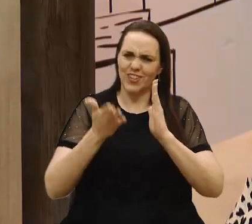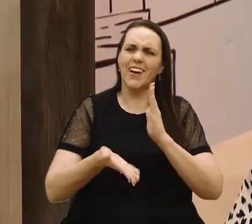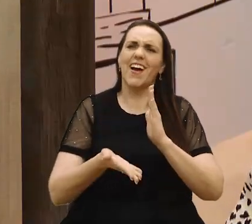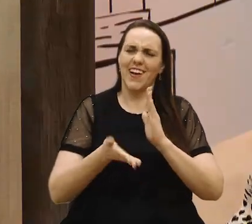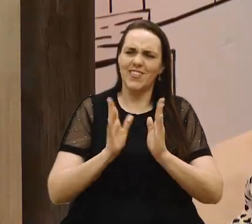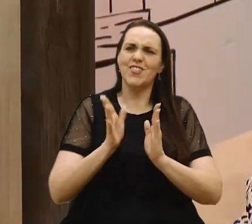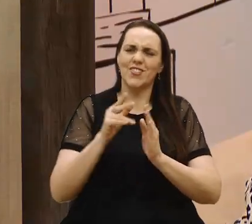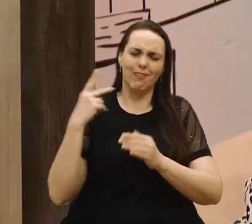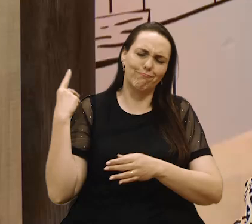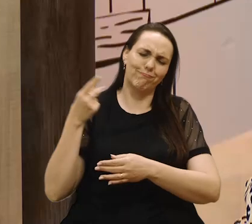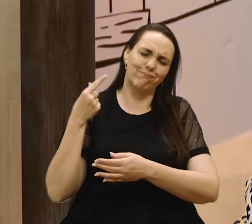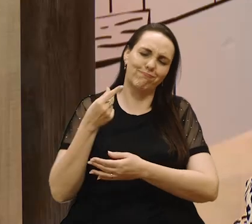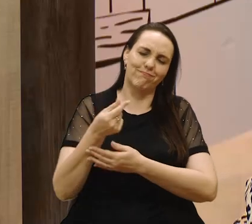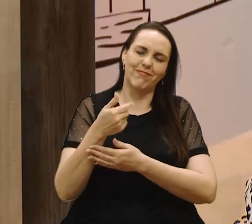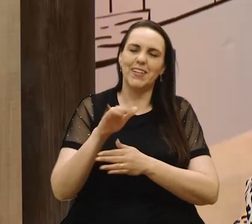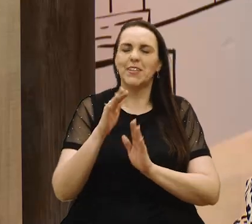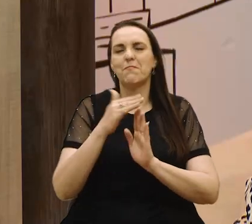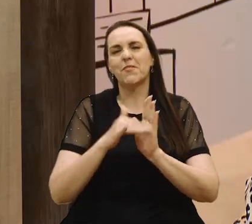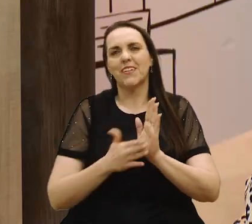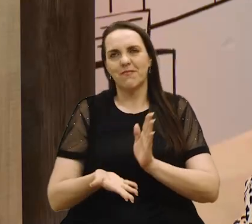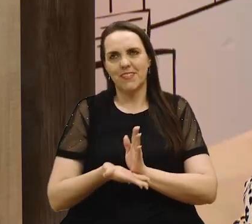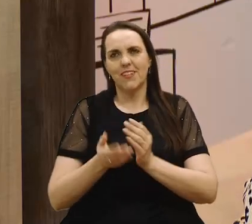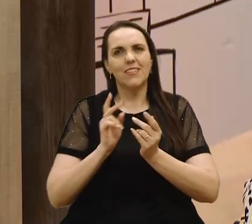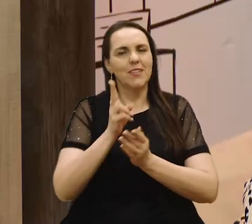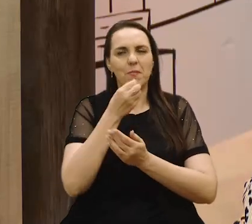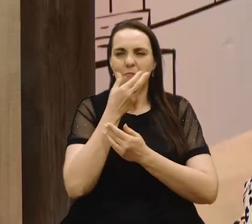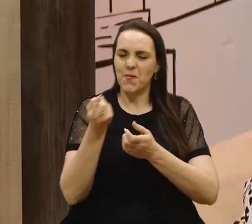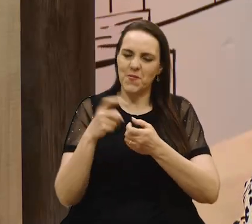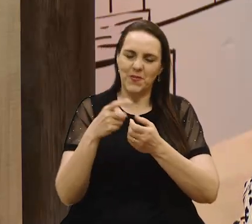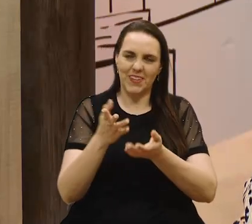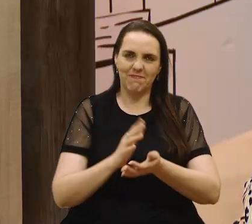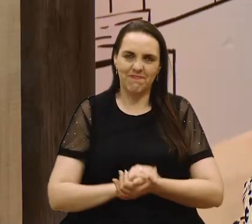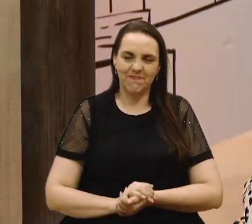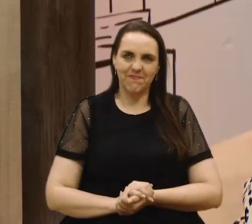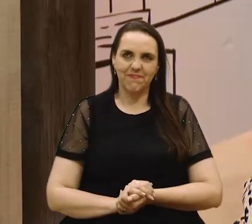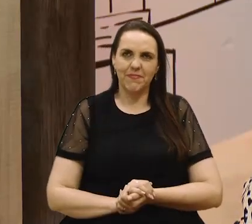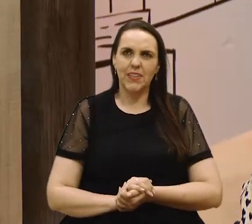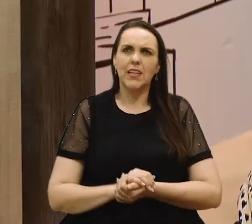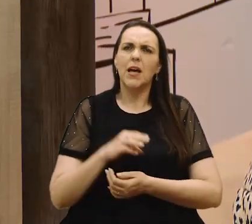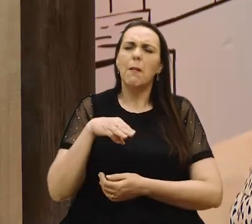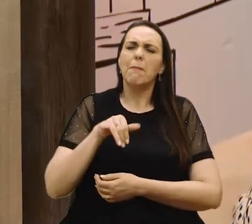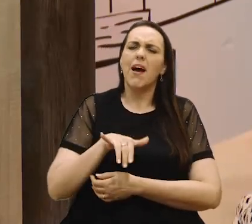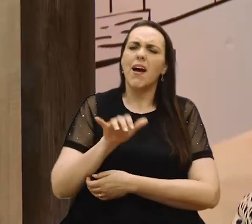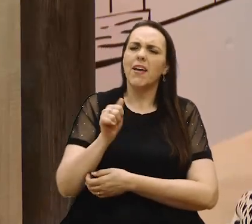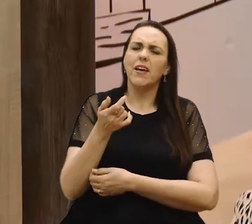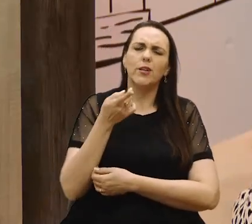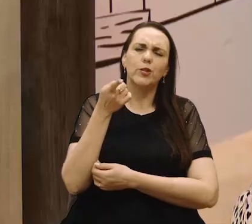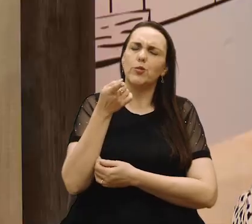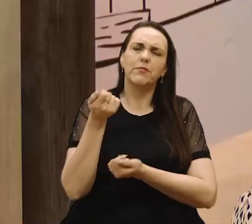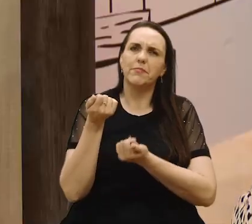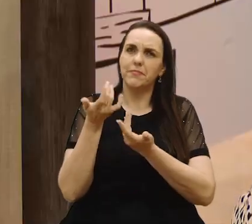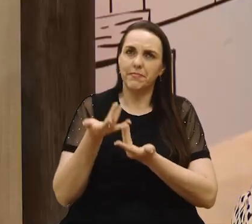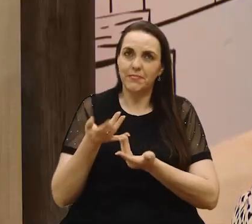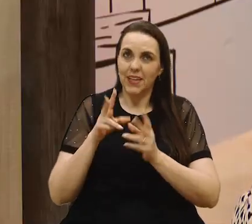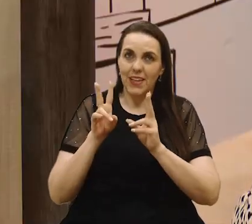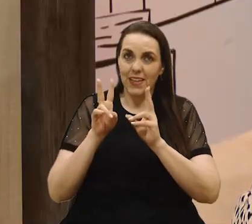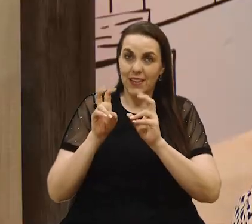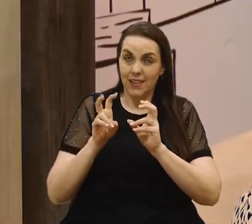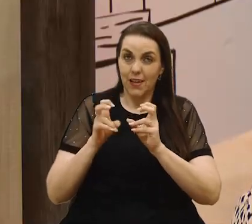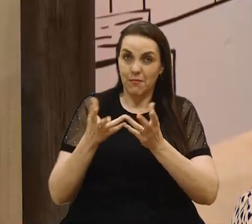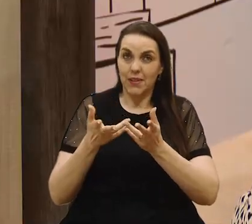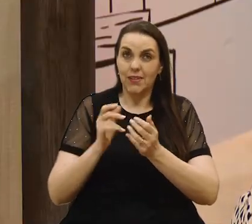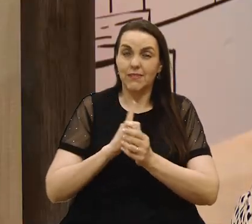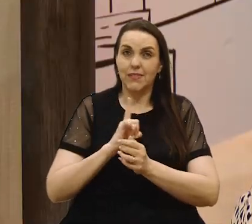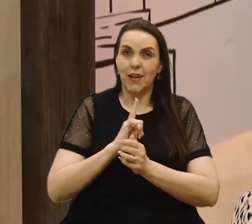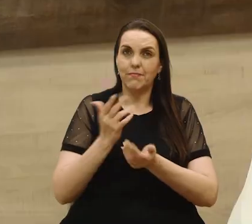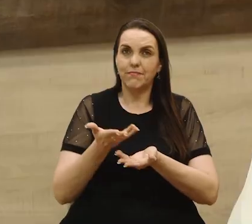né? Já tenho uma longa história com o programa e é sempre muito bom poder voltar. Maia, tu nos traz aqui uma temática